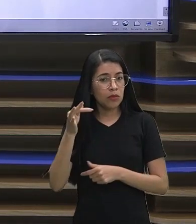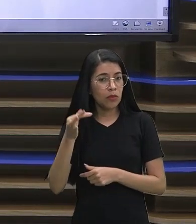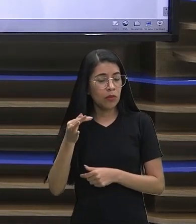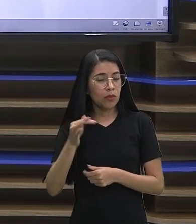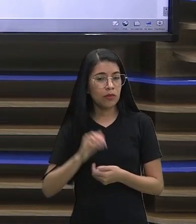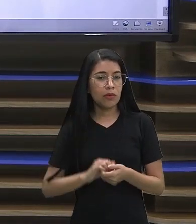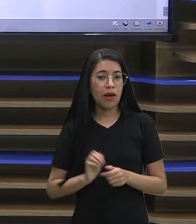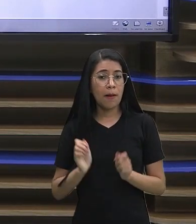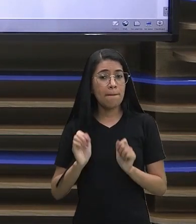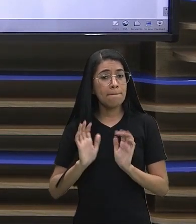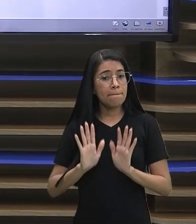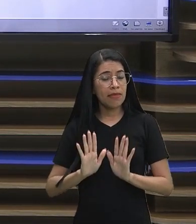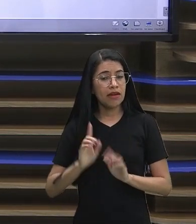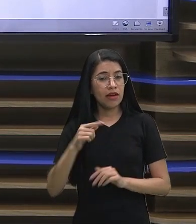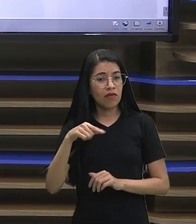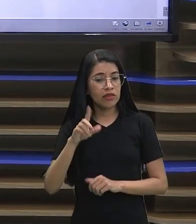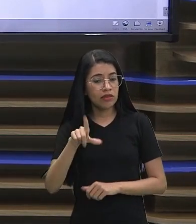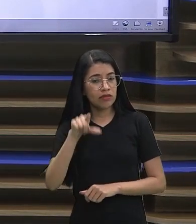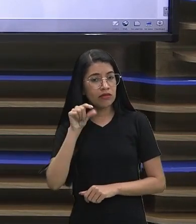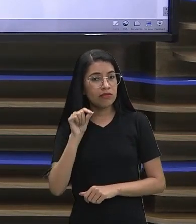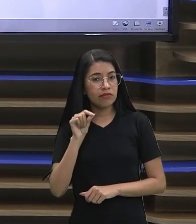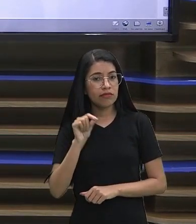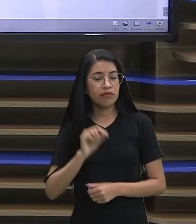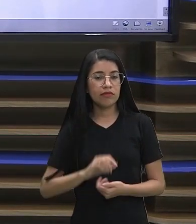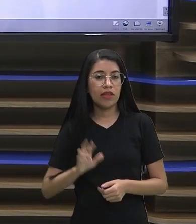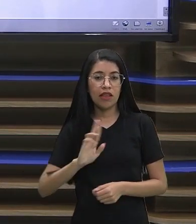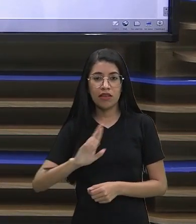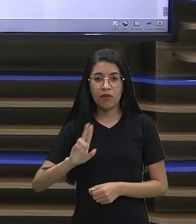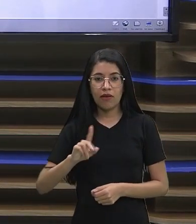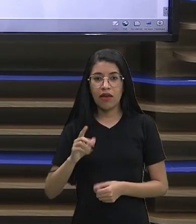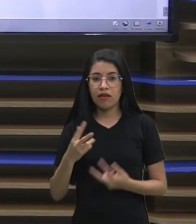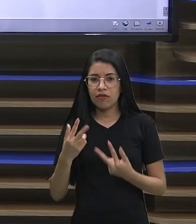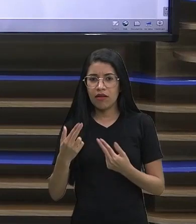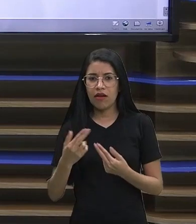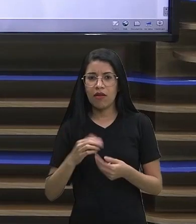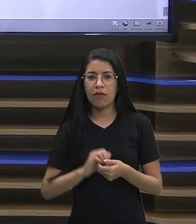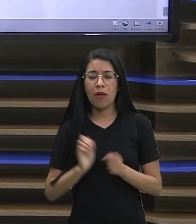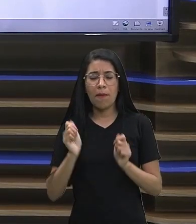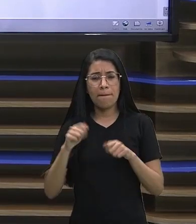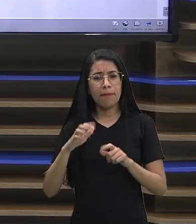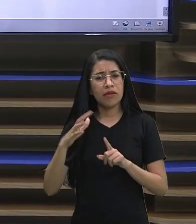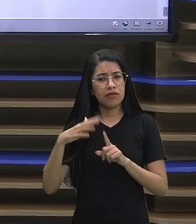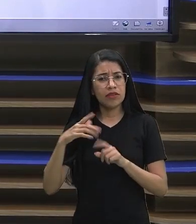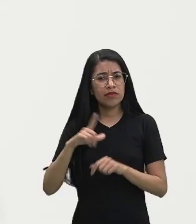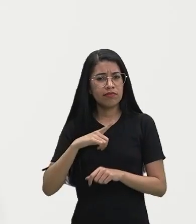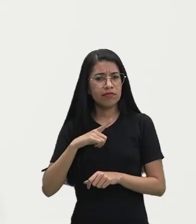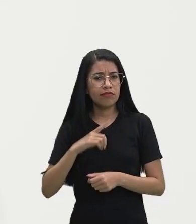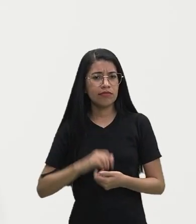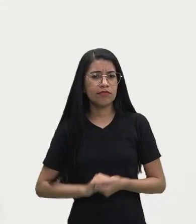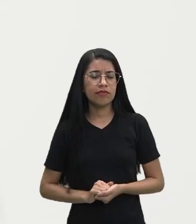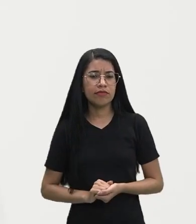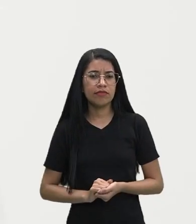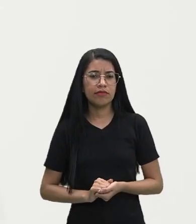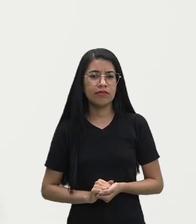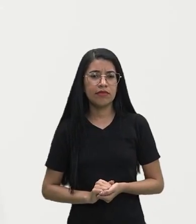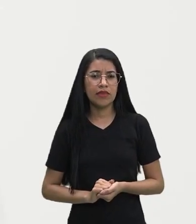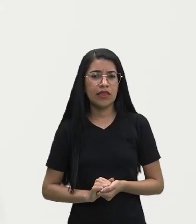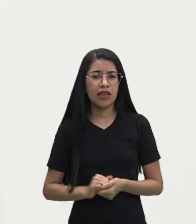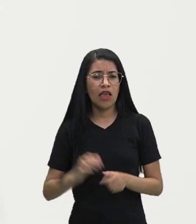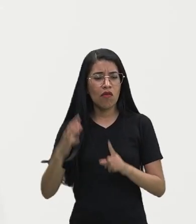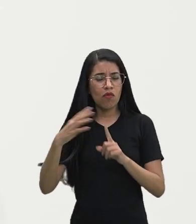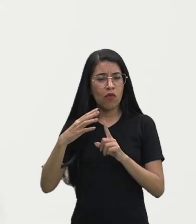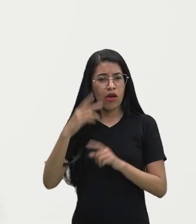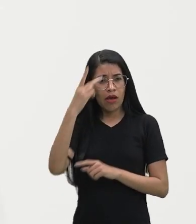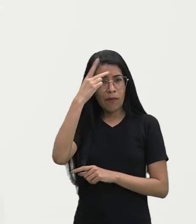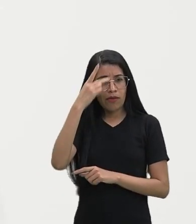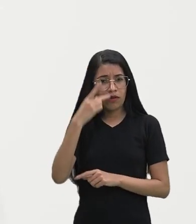vida? Você que diz, né? Não é bem assim, mas determina muito, vamos dar uma olhada aqui, na nossa personalidade